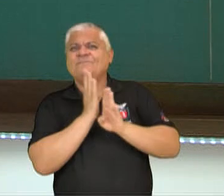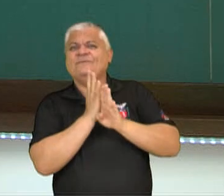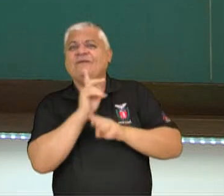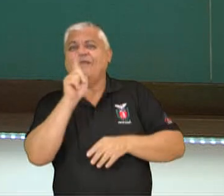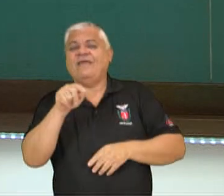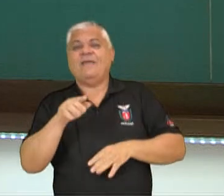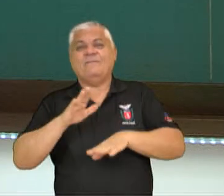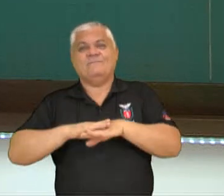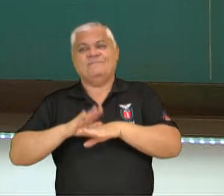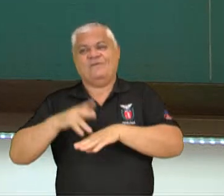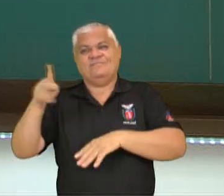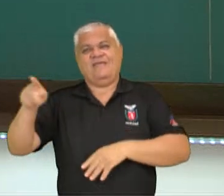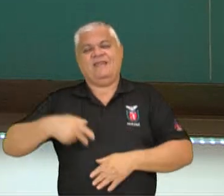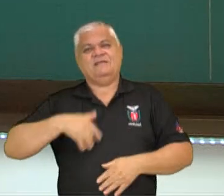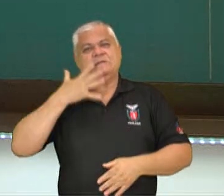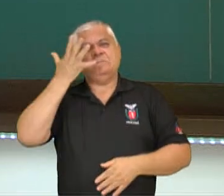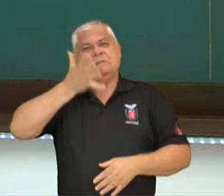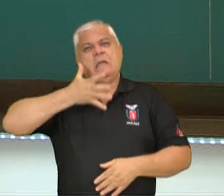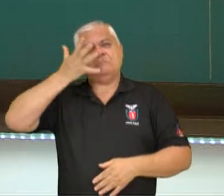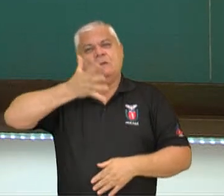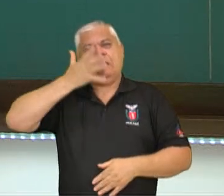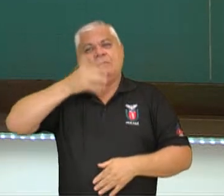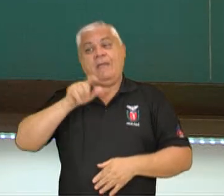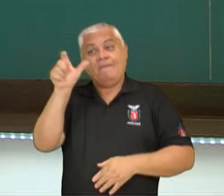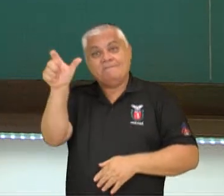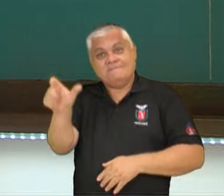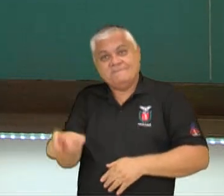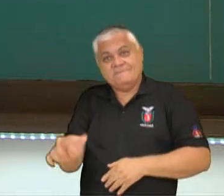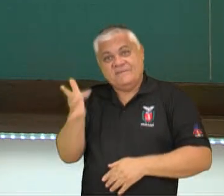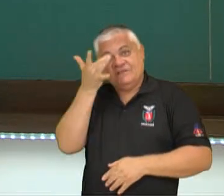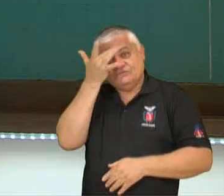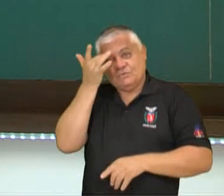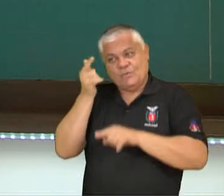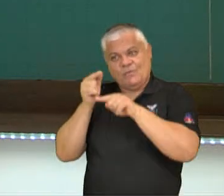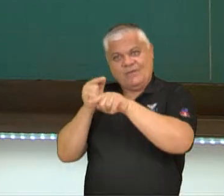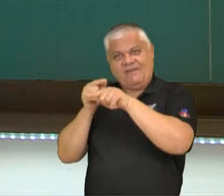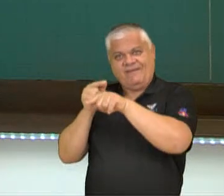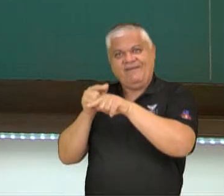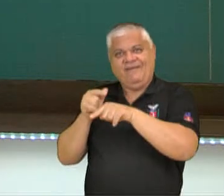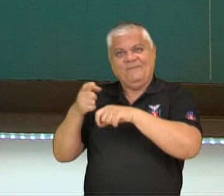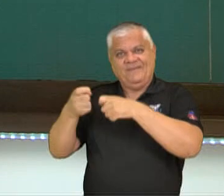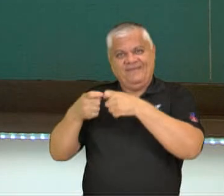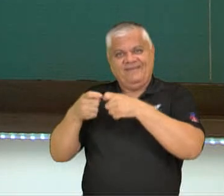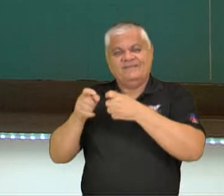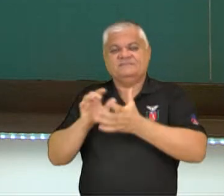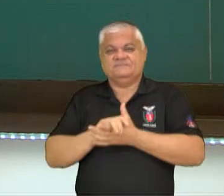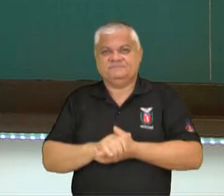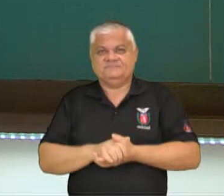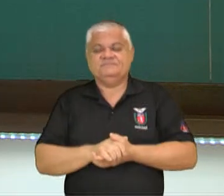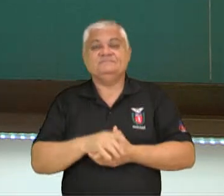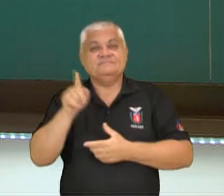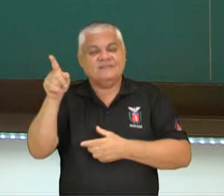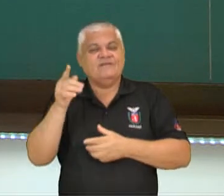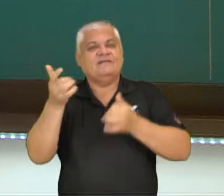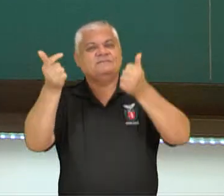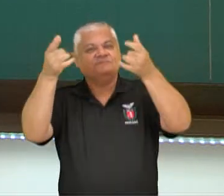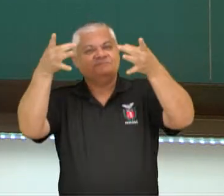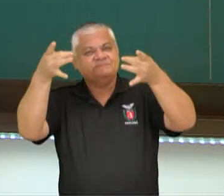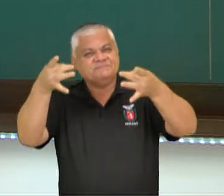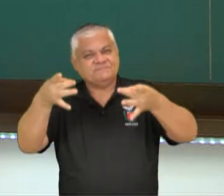o discurso direto, a citação, a fala utilizada pela especialista. E olha como ela